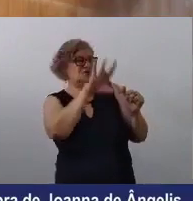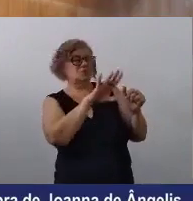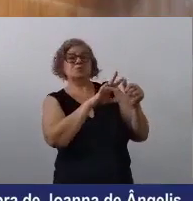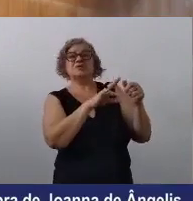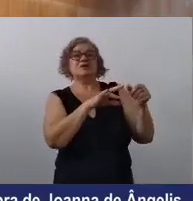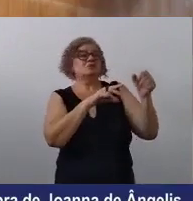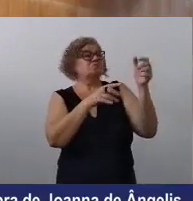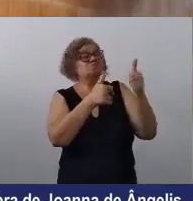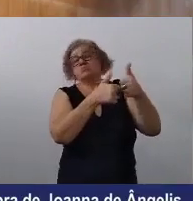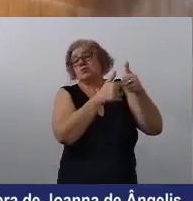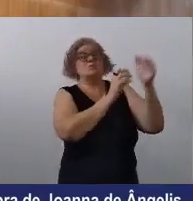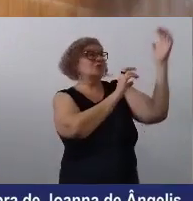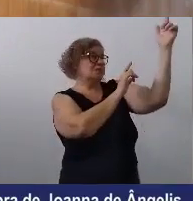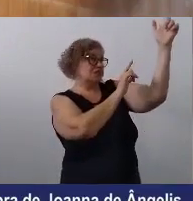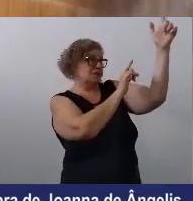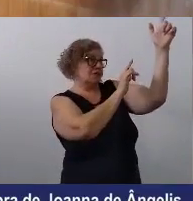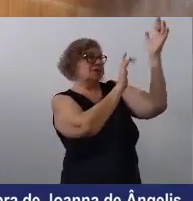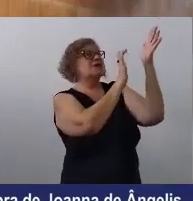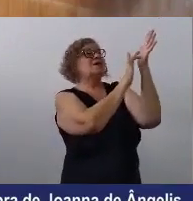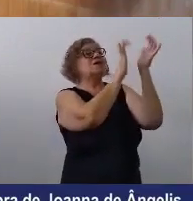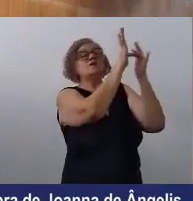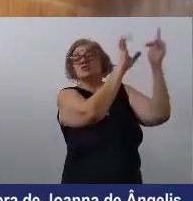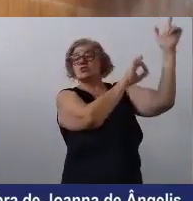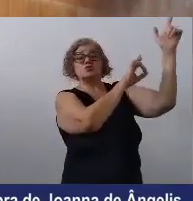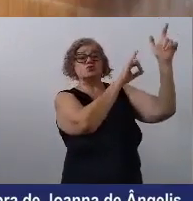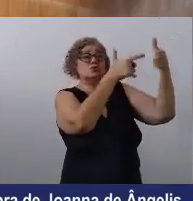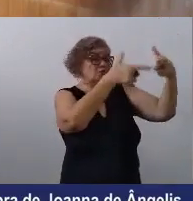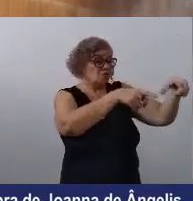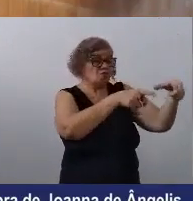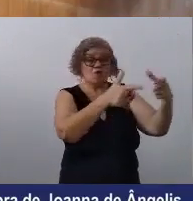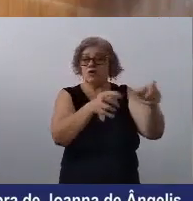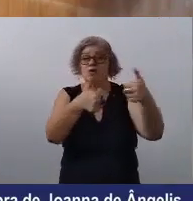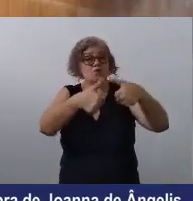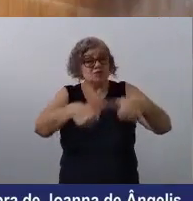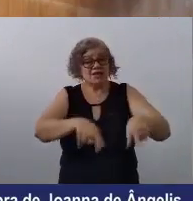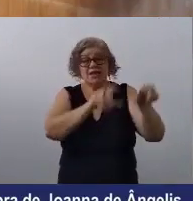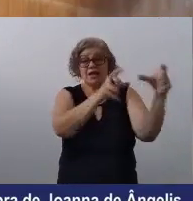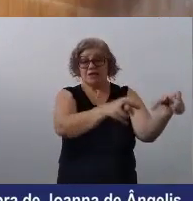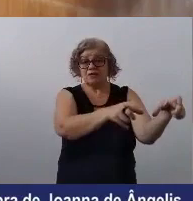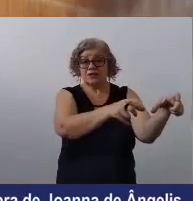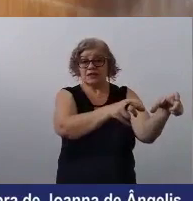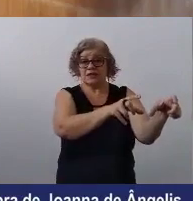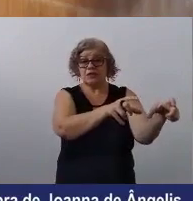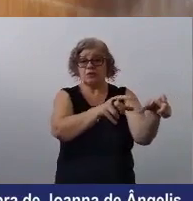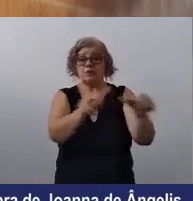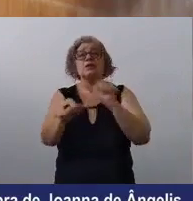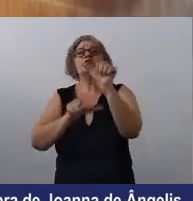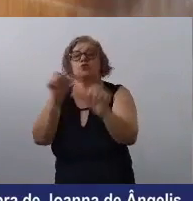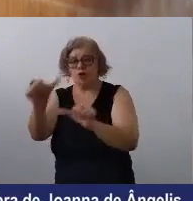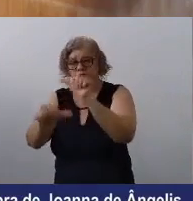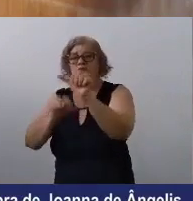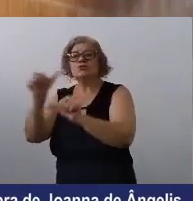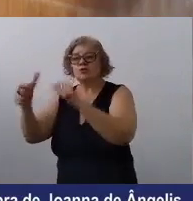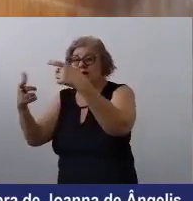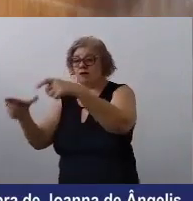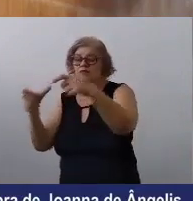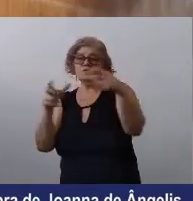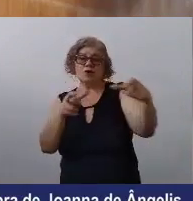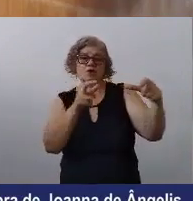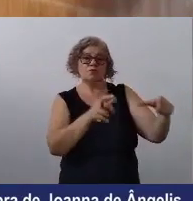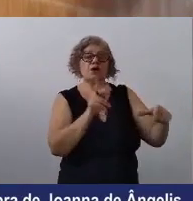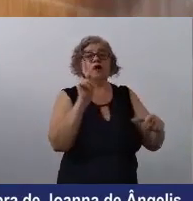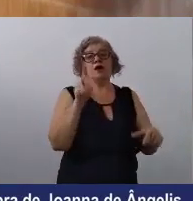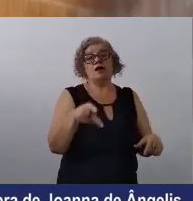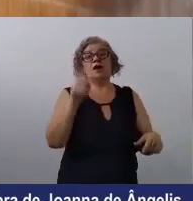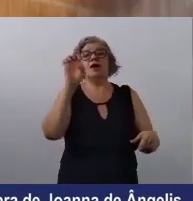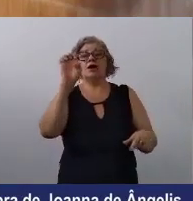sabia, porque o profeta não tinha uma localização específica. E como Pedro